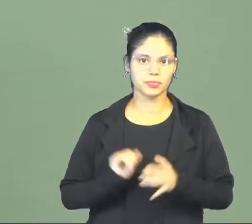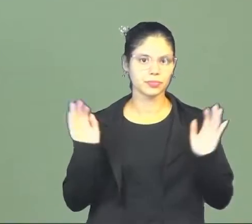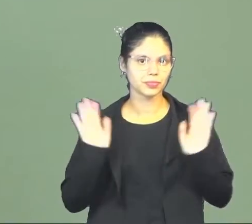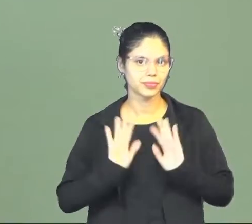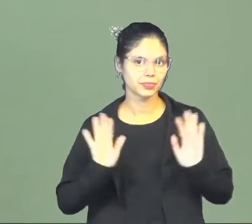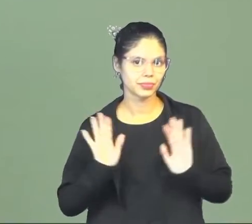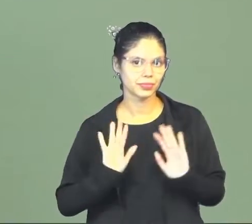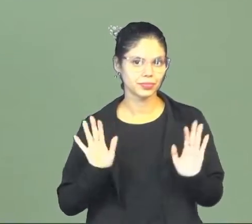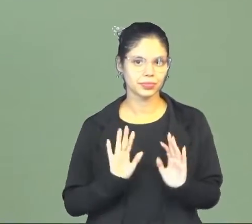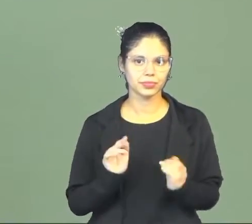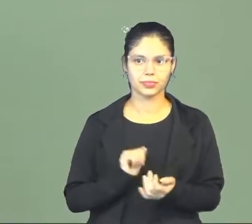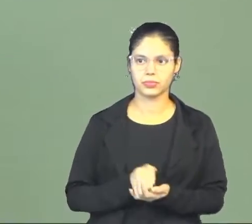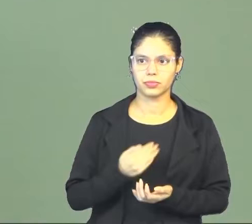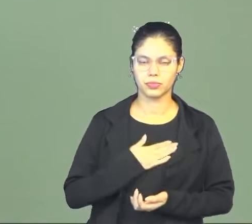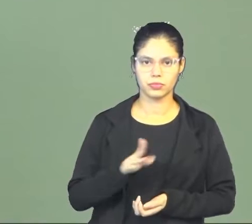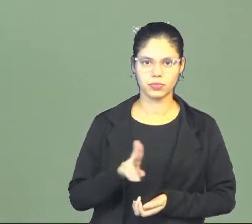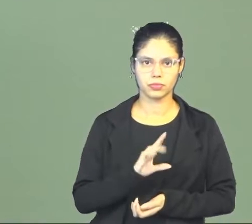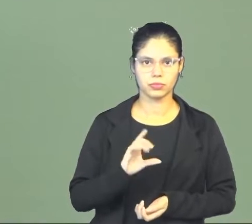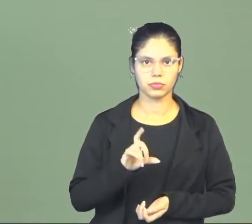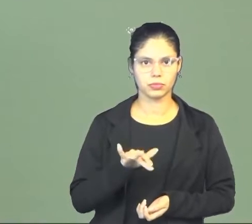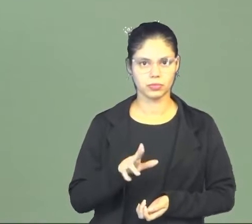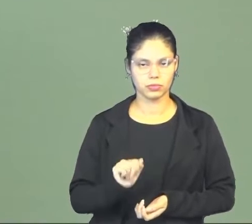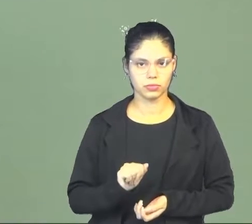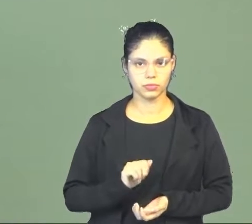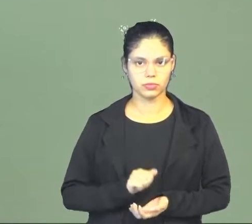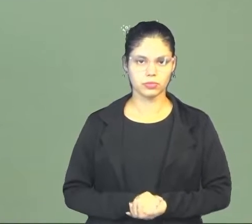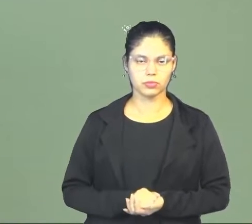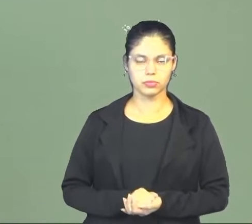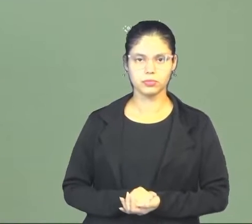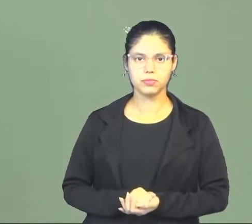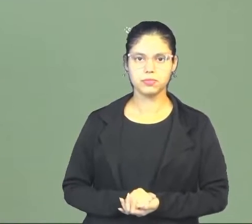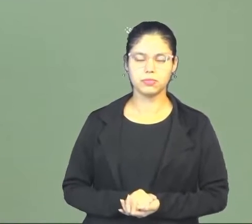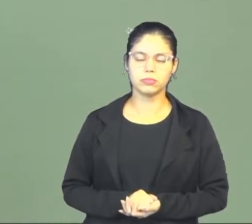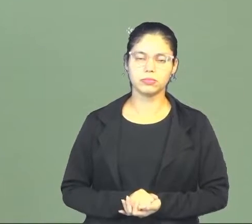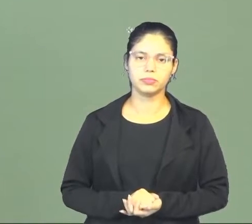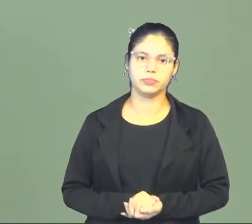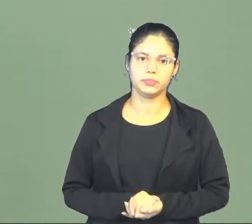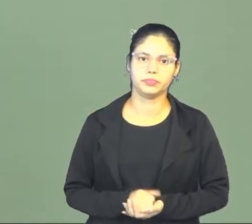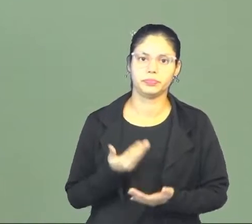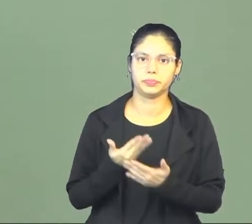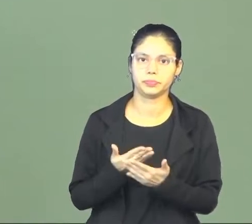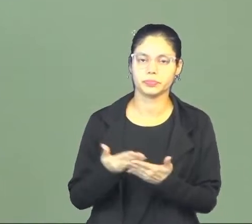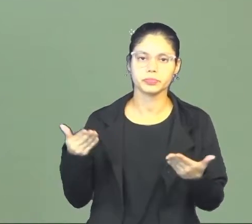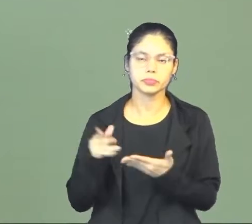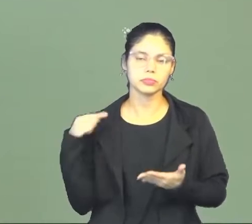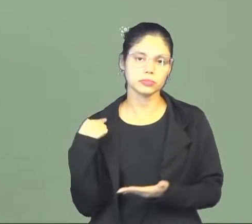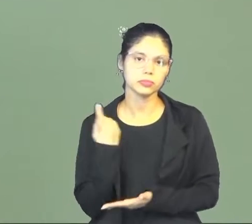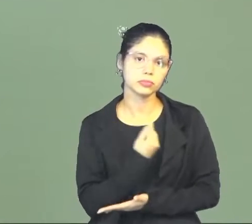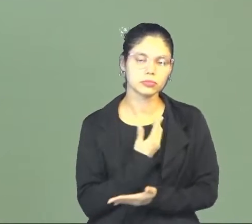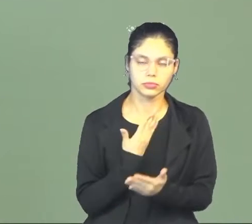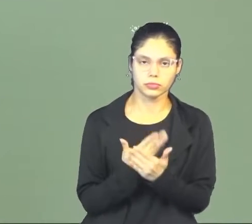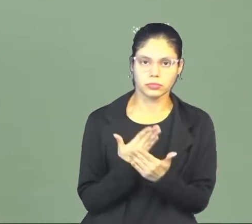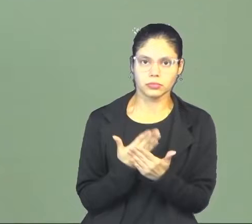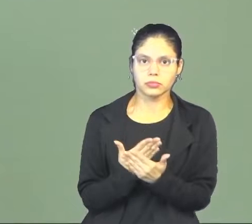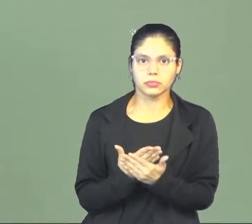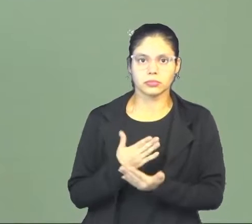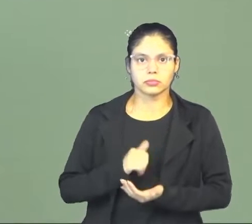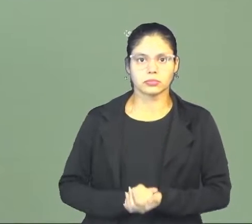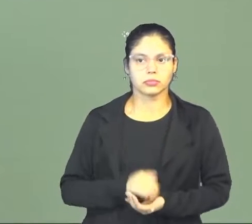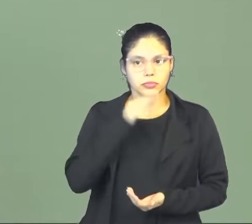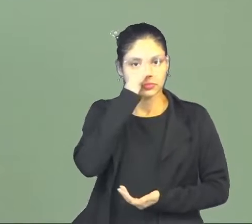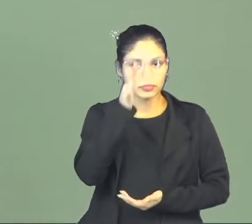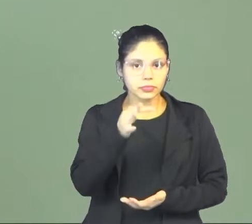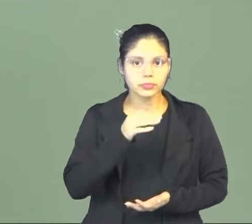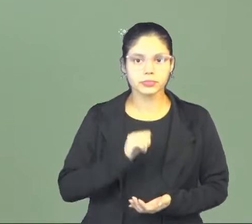Hello students, my name is Camila. Olá alunos, meu nome é Camila. E na aula de hoje nós iremos estudar sobre o